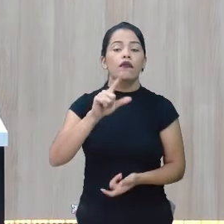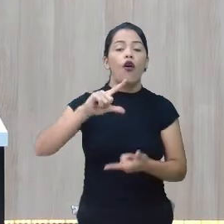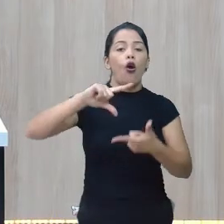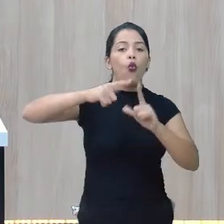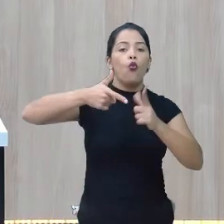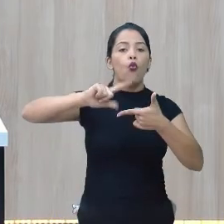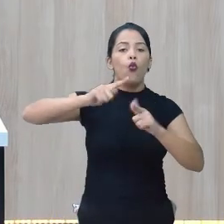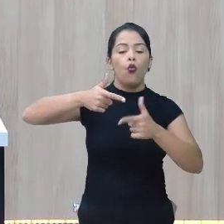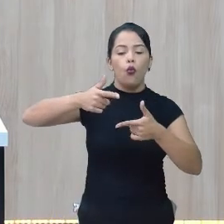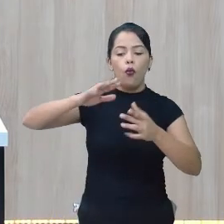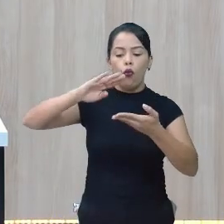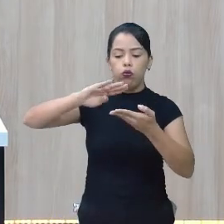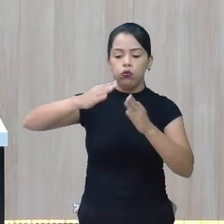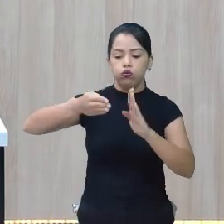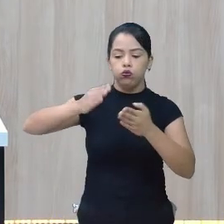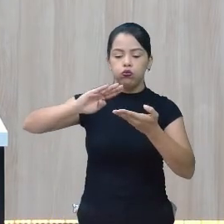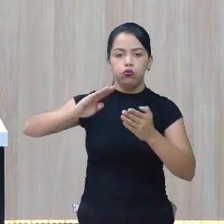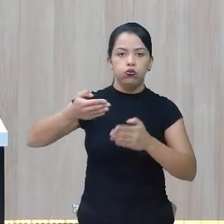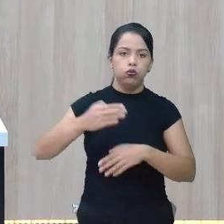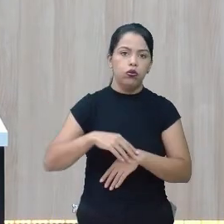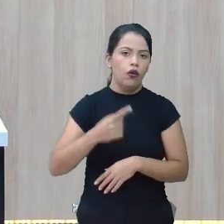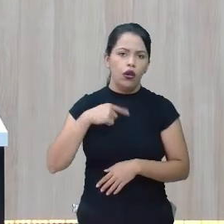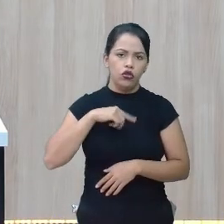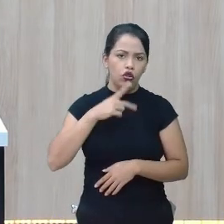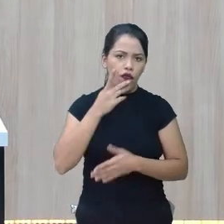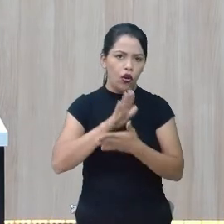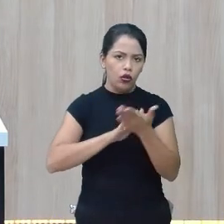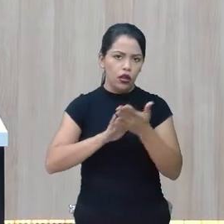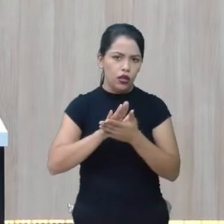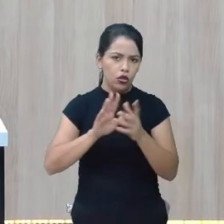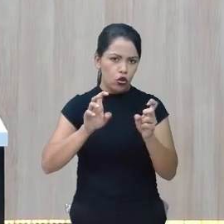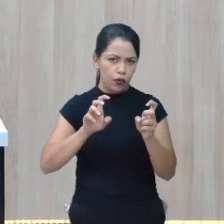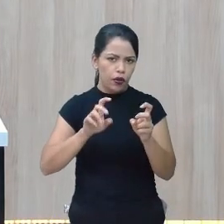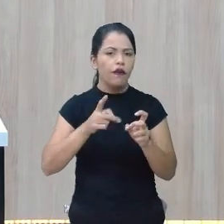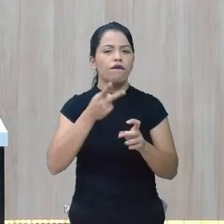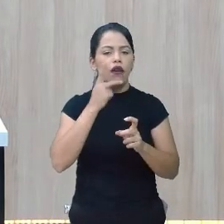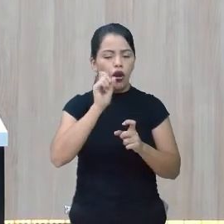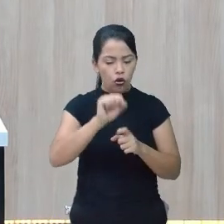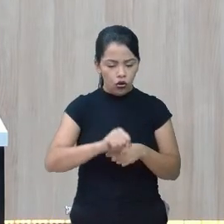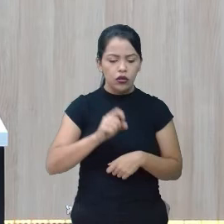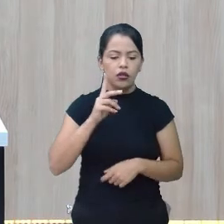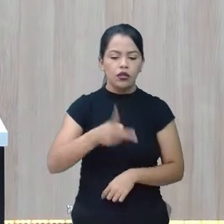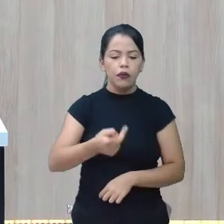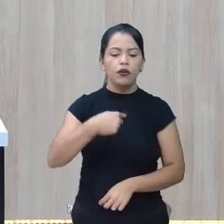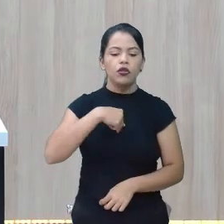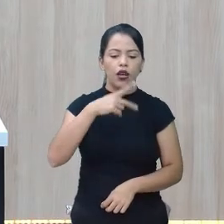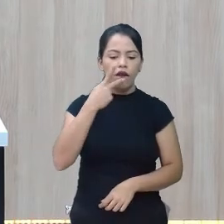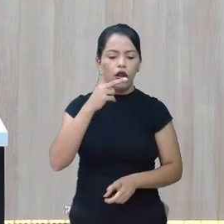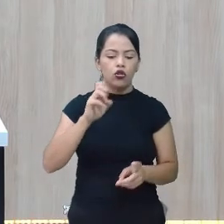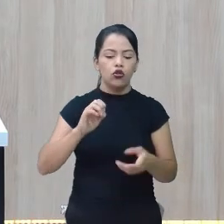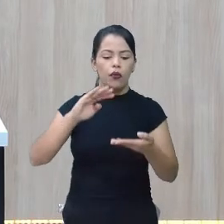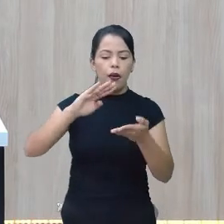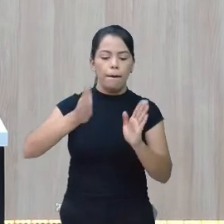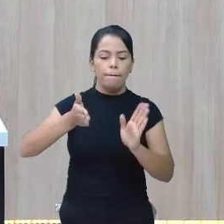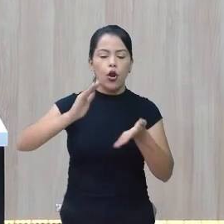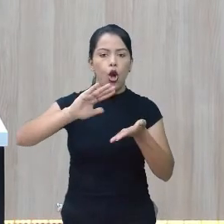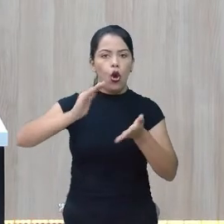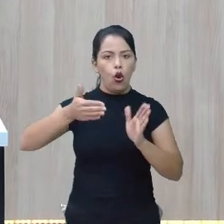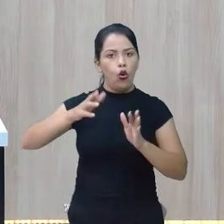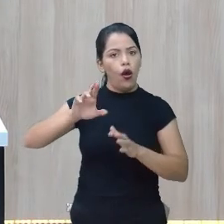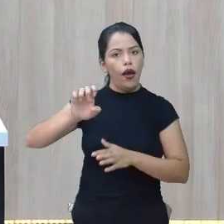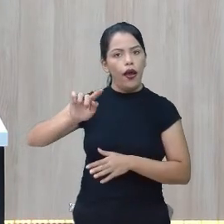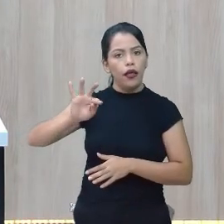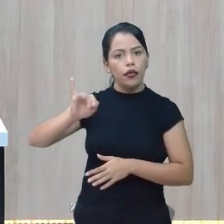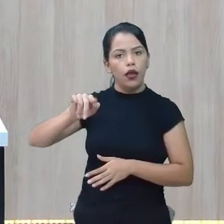cubo? A gente nem falou do cubo ainda, né? Falou, porque o tempo todo a gente estava falando de bloco retangular e a gente viu que